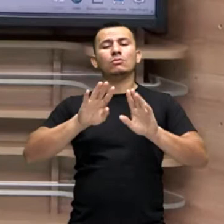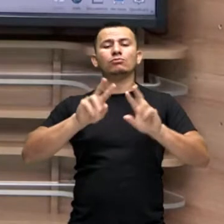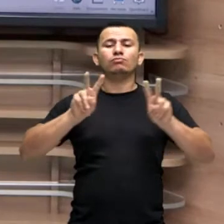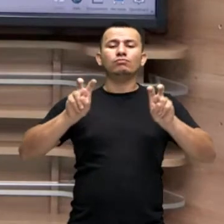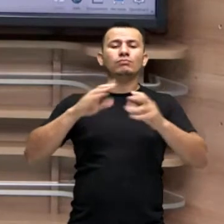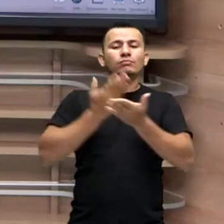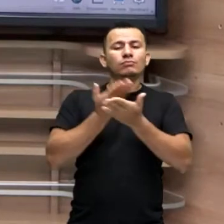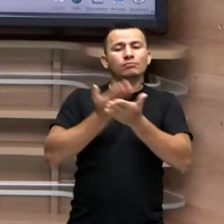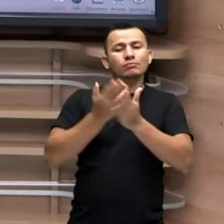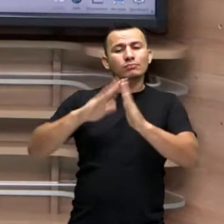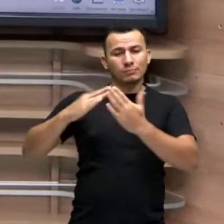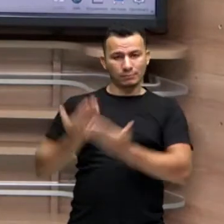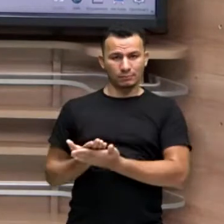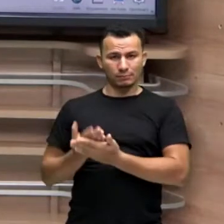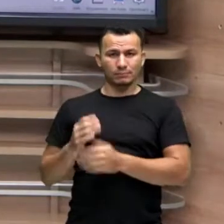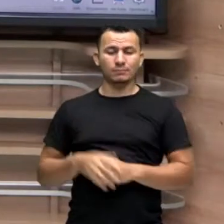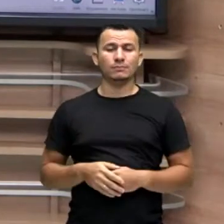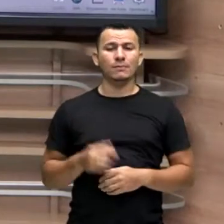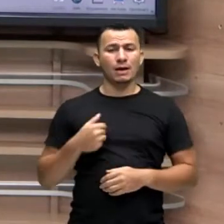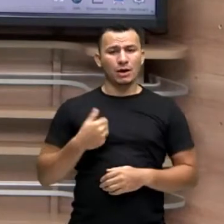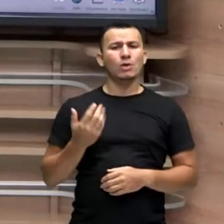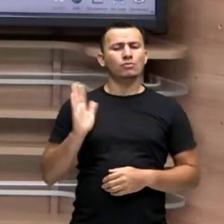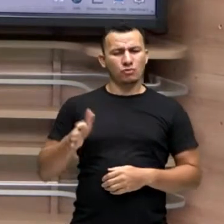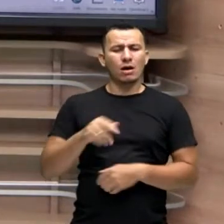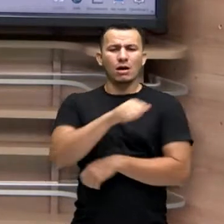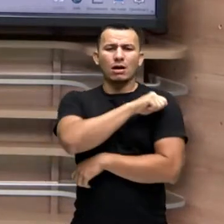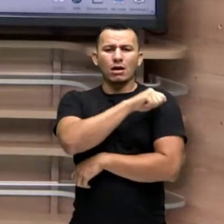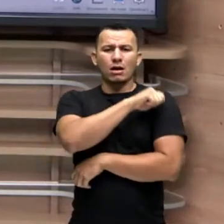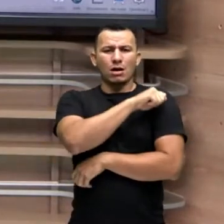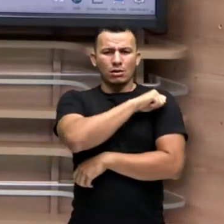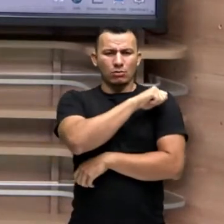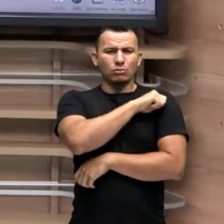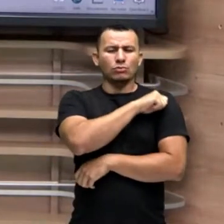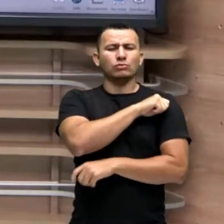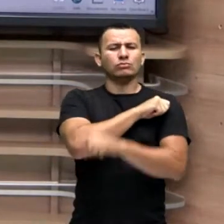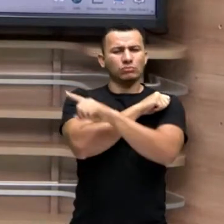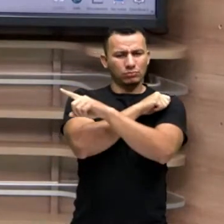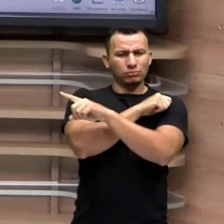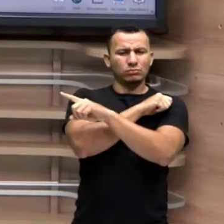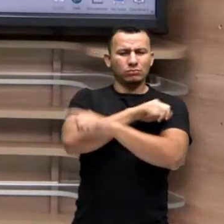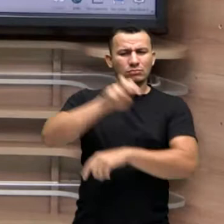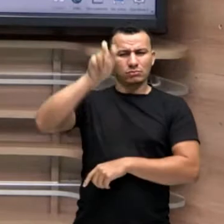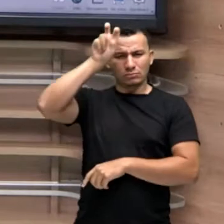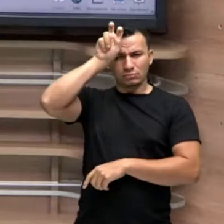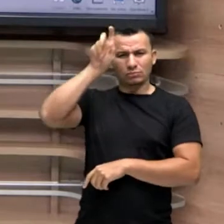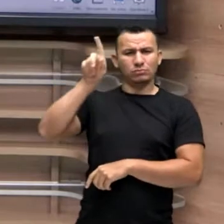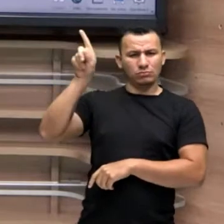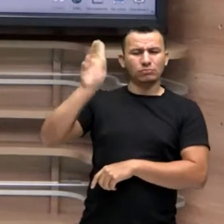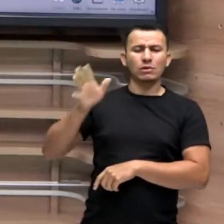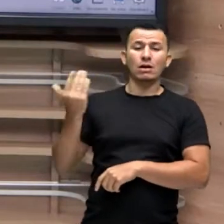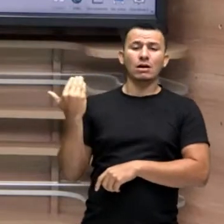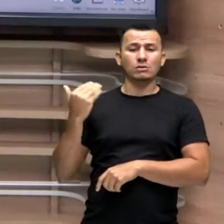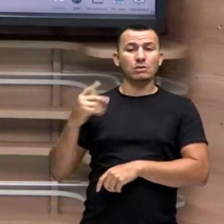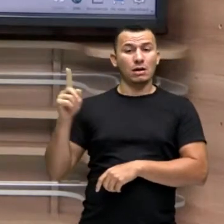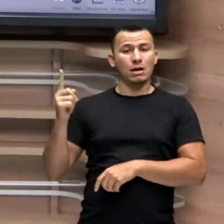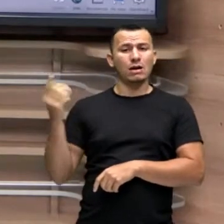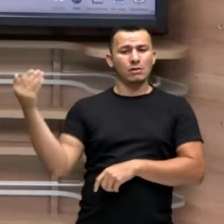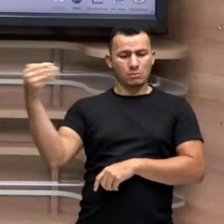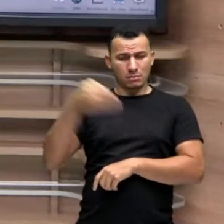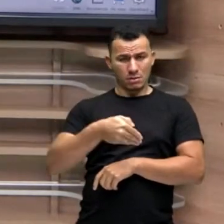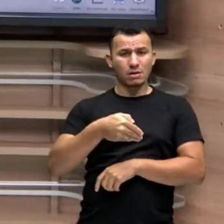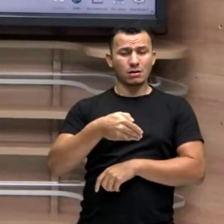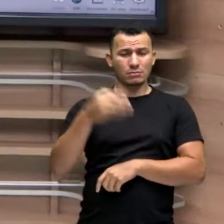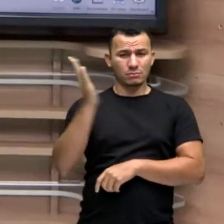eu tive um aluno egípcio e refugiado na numa escola que eu dava aula e que